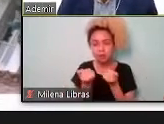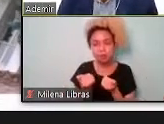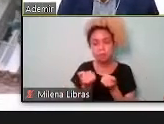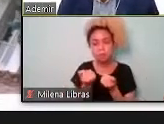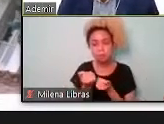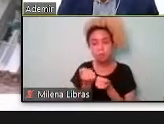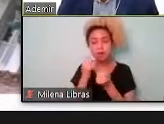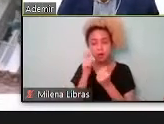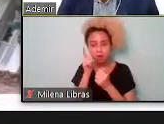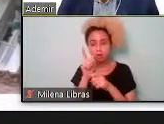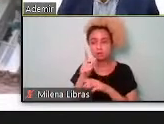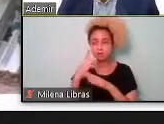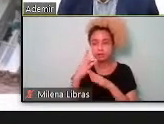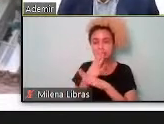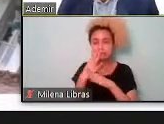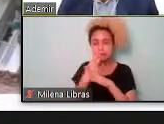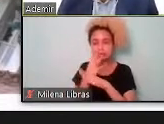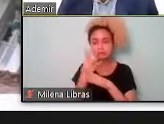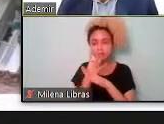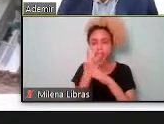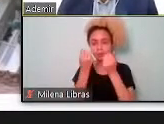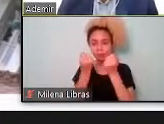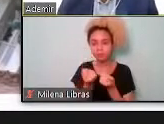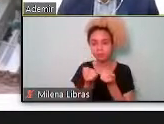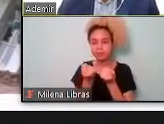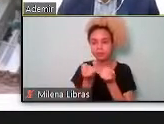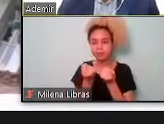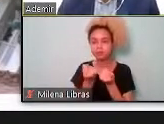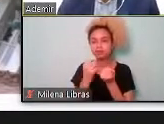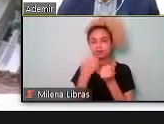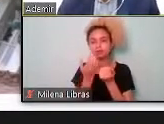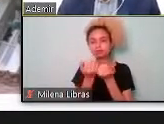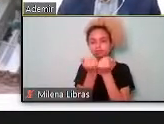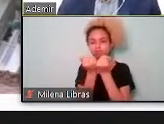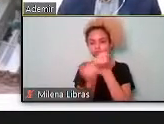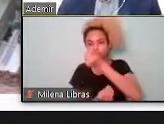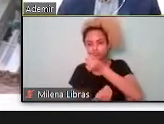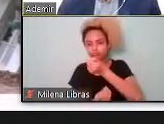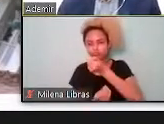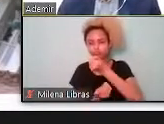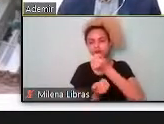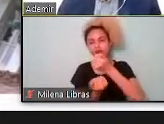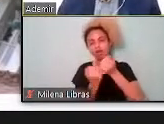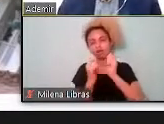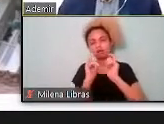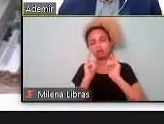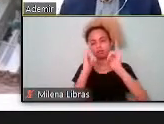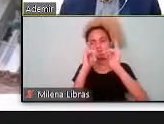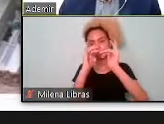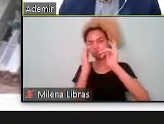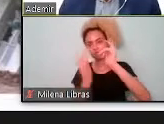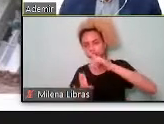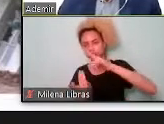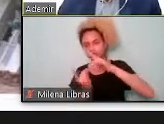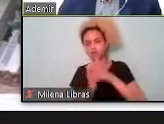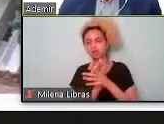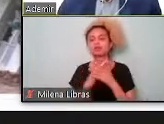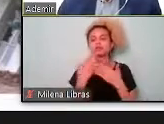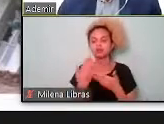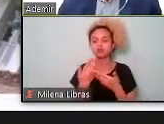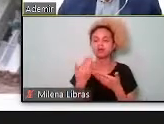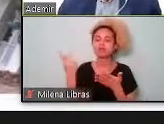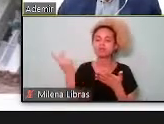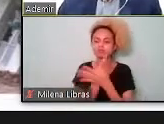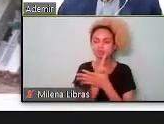carga dessa estrutura, ele vem ao colapso. E aí houve, então, uma falha